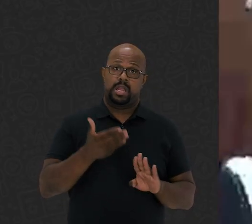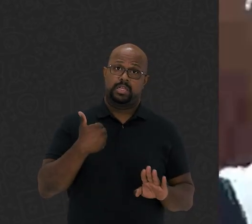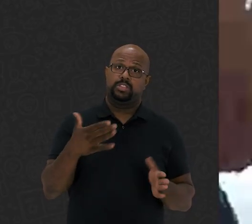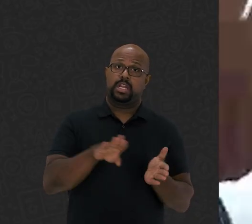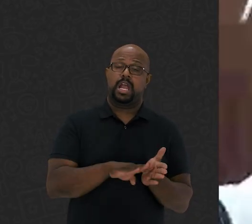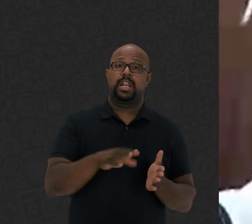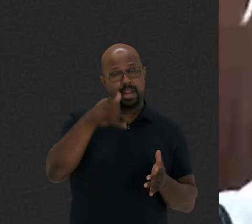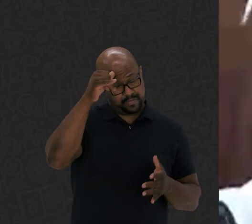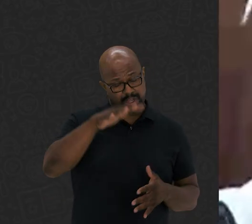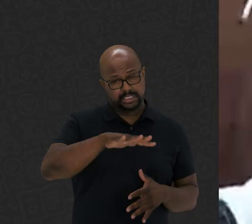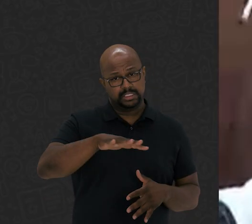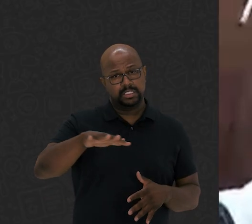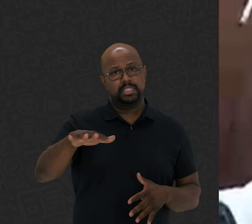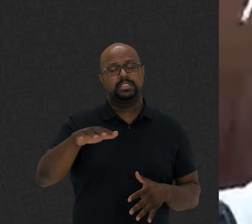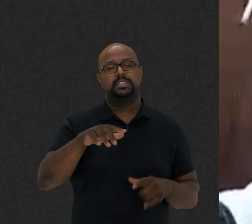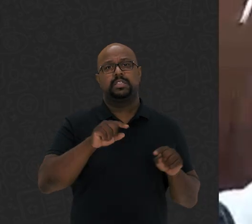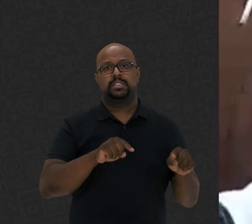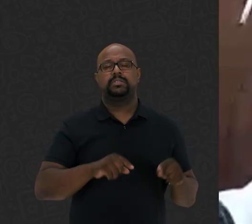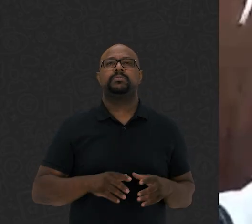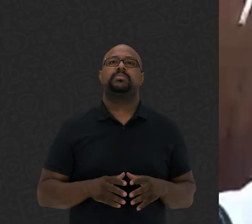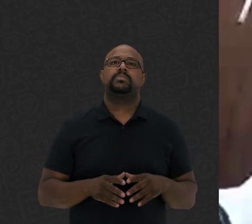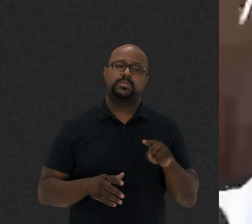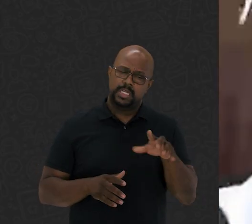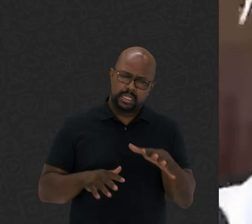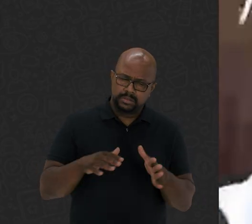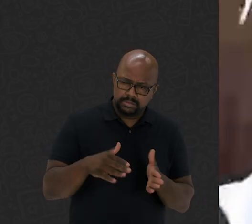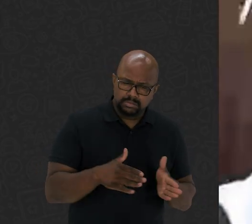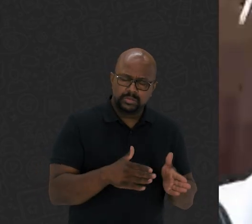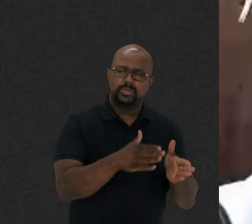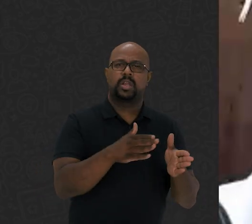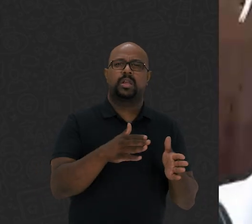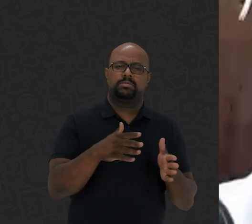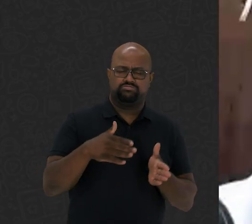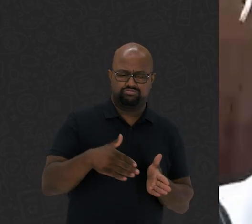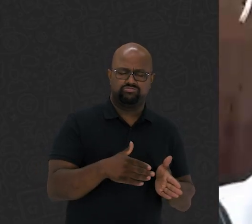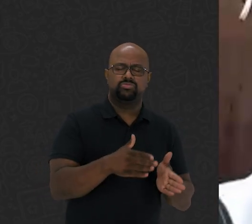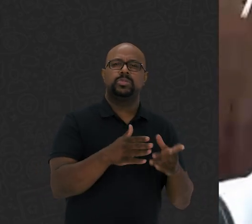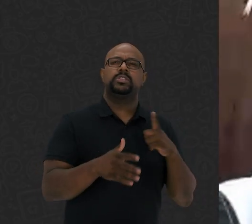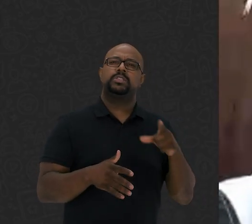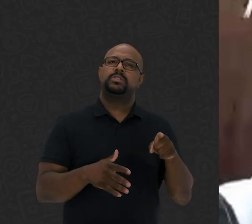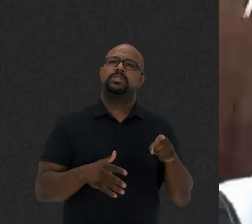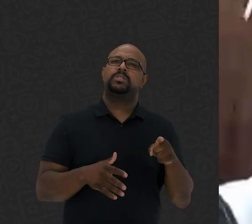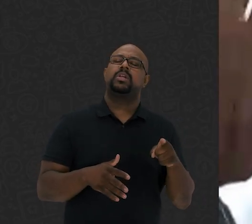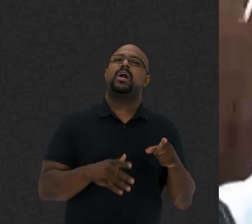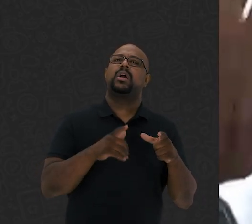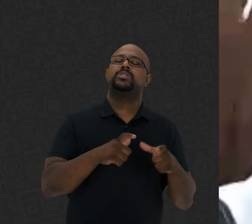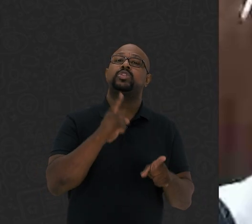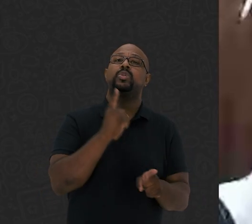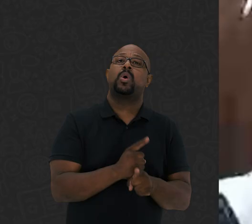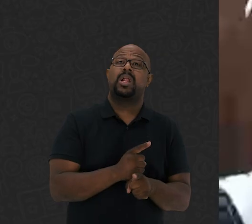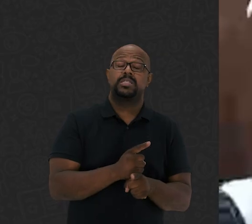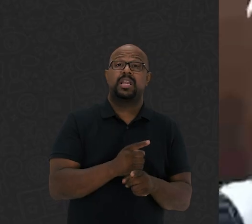antes de chegar na fazenda do Aristides S. E nesse corte de estrada, foi onde a